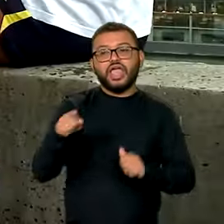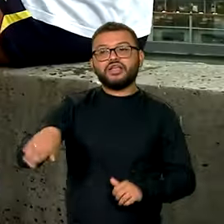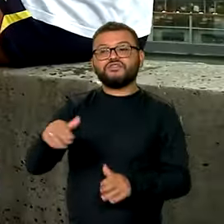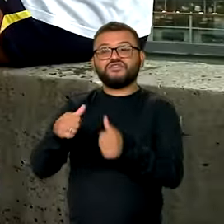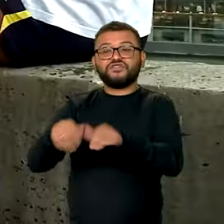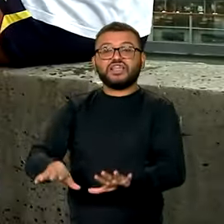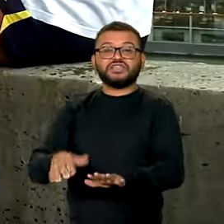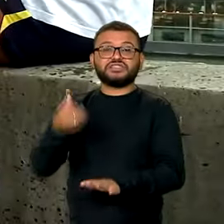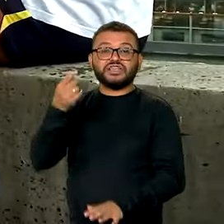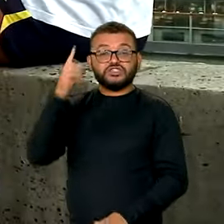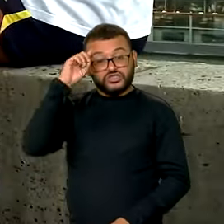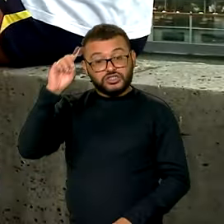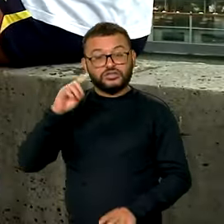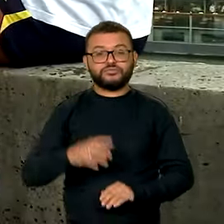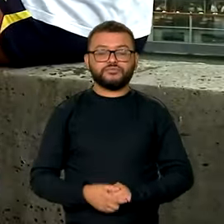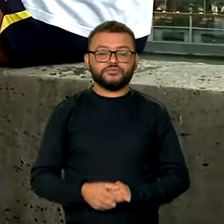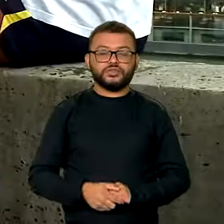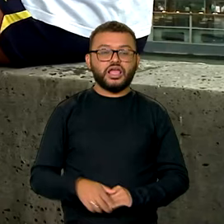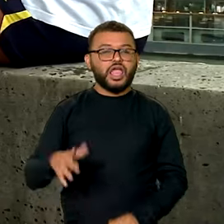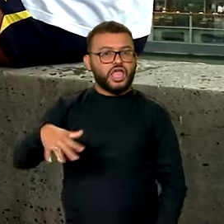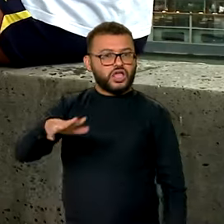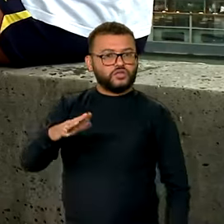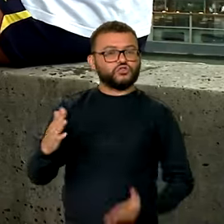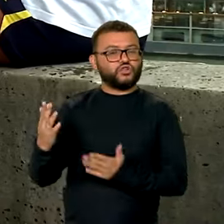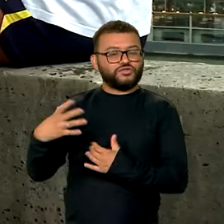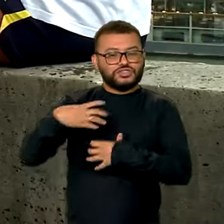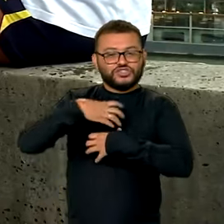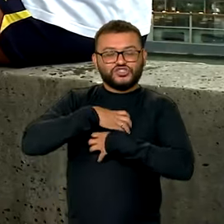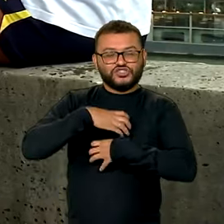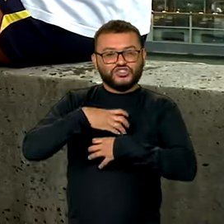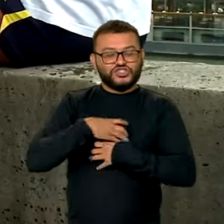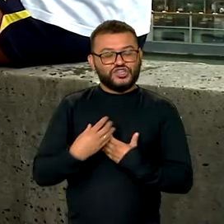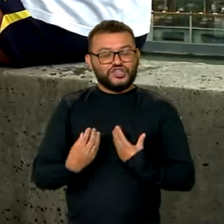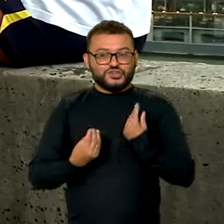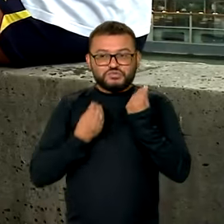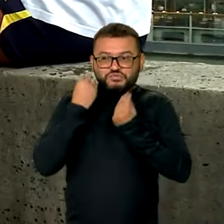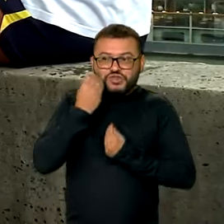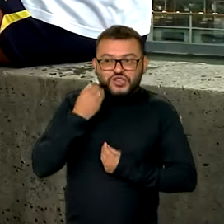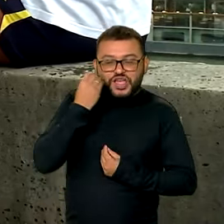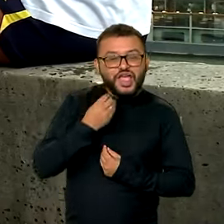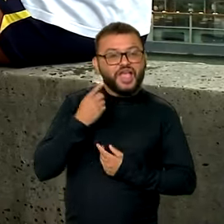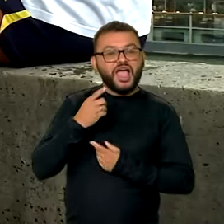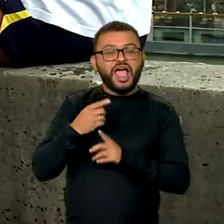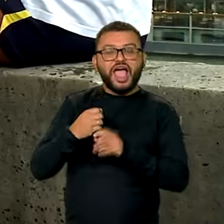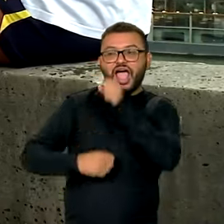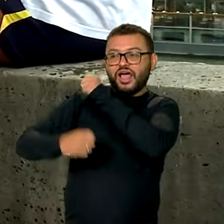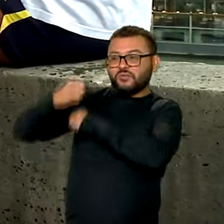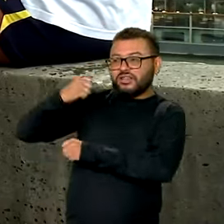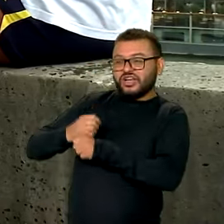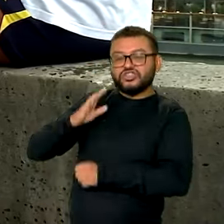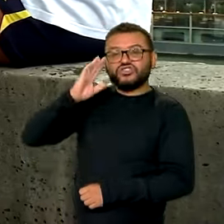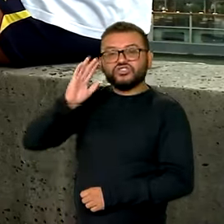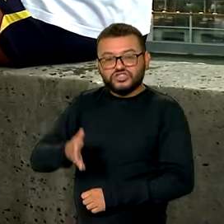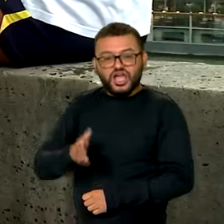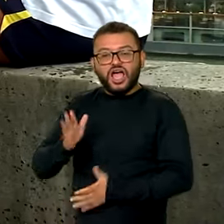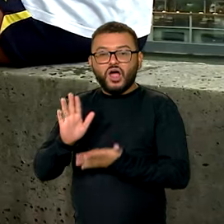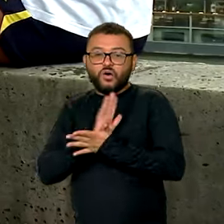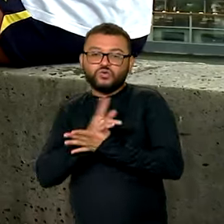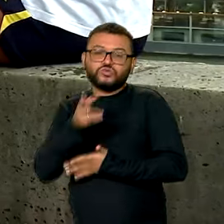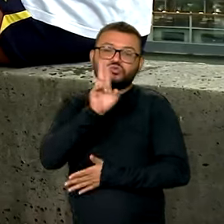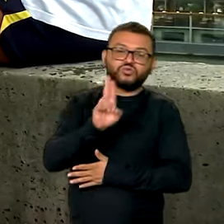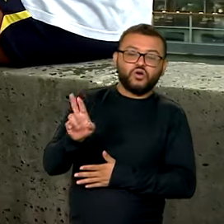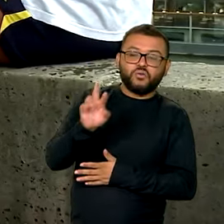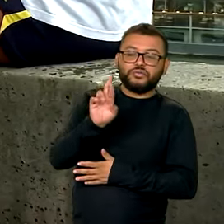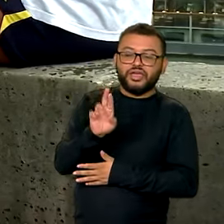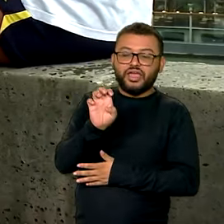dias. Hoje são esses jovens atletas que estão vivendo essa experiência. Alguns anos atrás também passaram por isso alguns nomes,